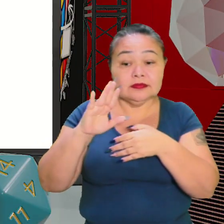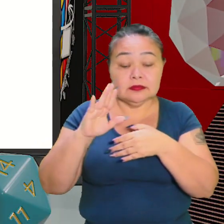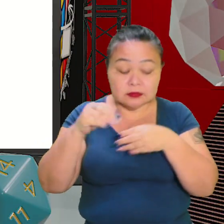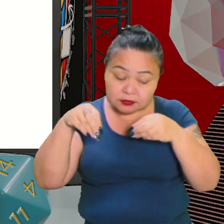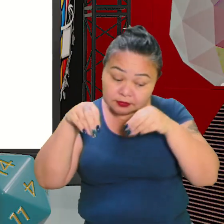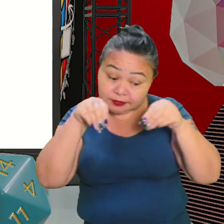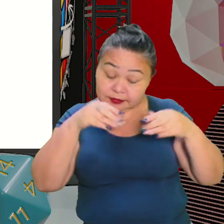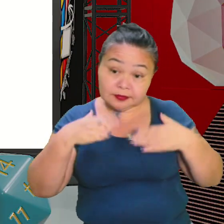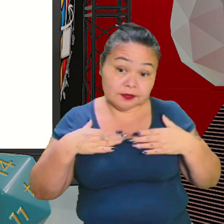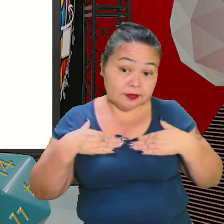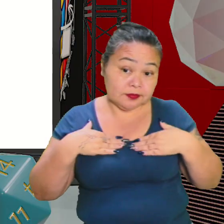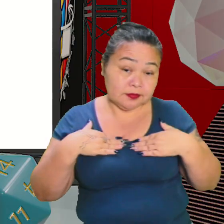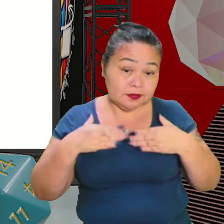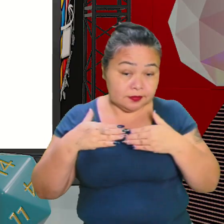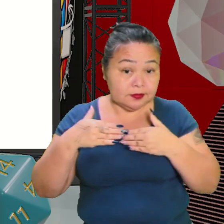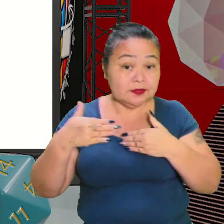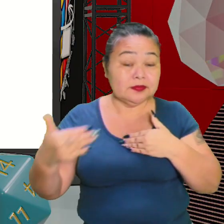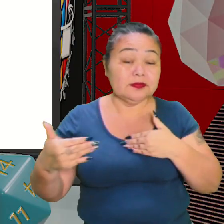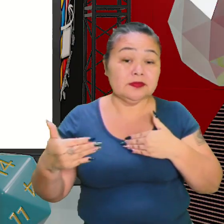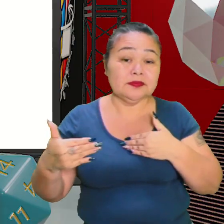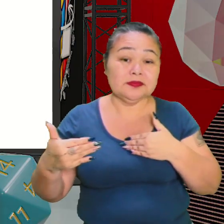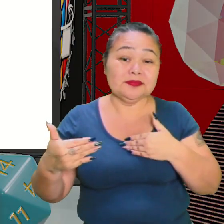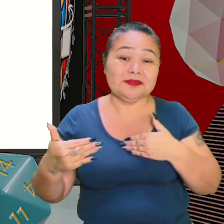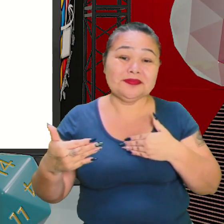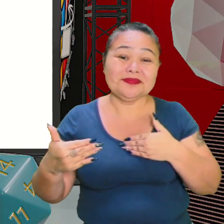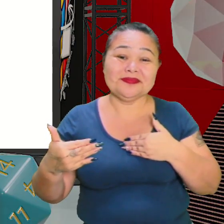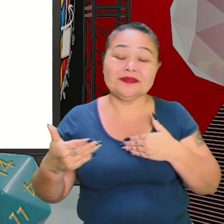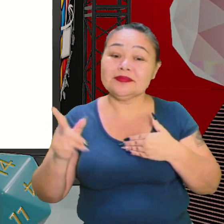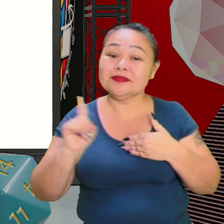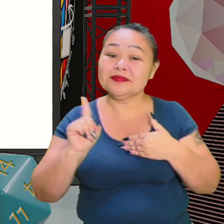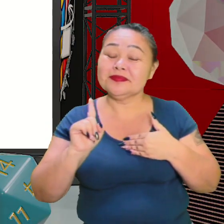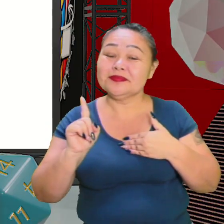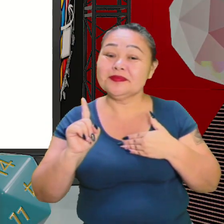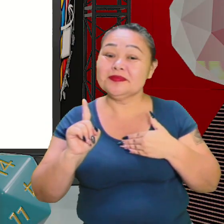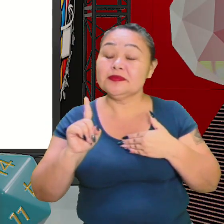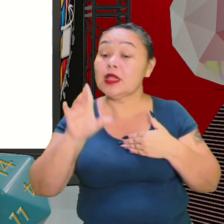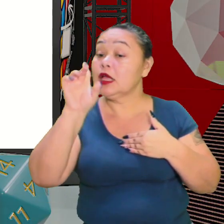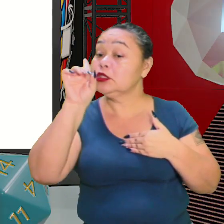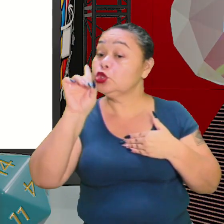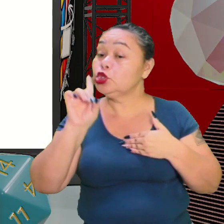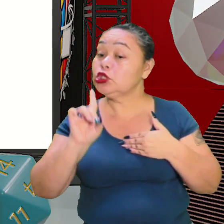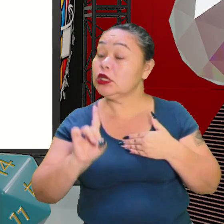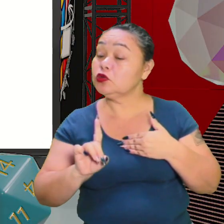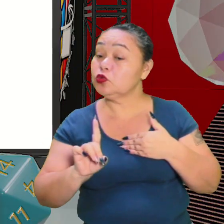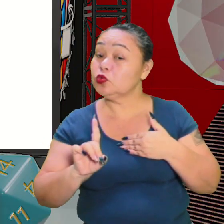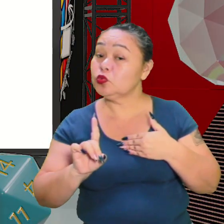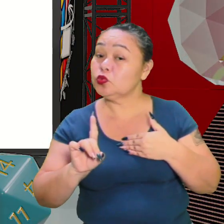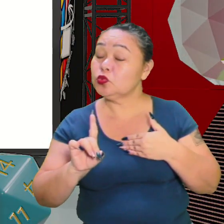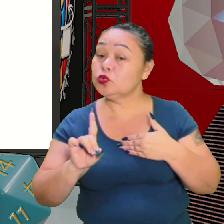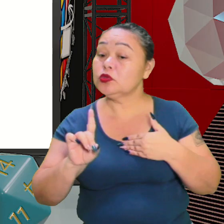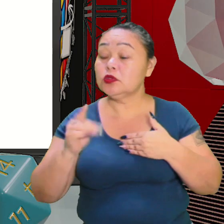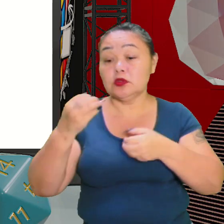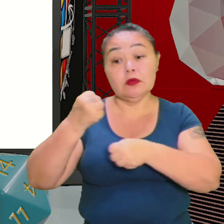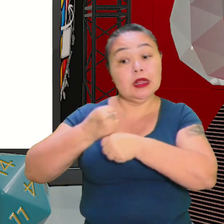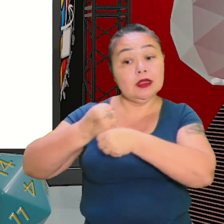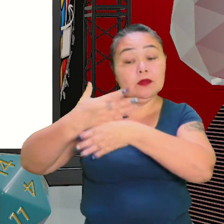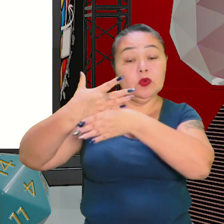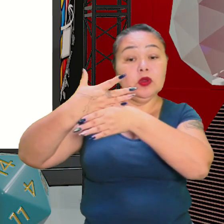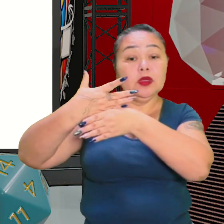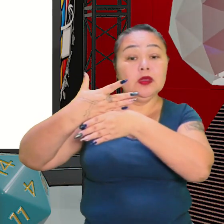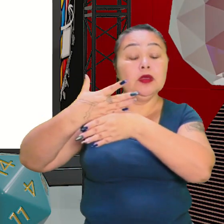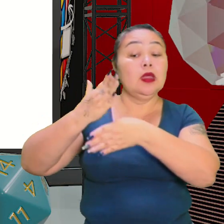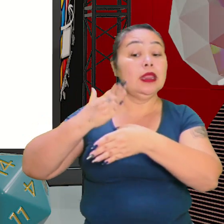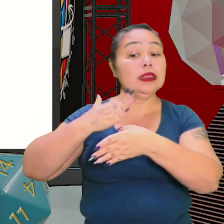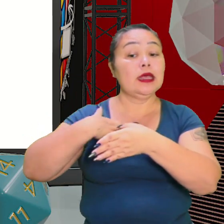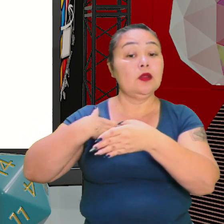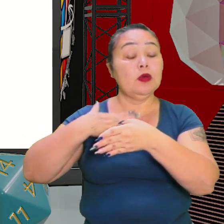terreno. A partir desse momento, eu não tenho mais direito sobre esse muro. Esse